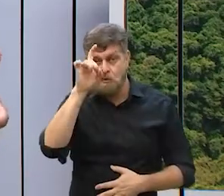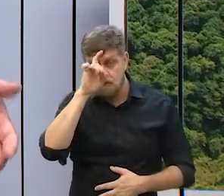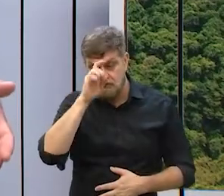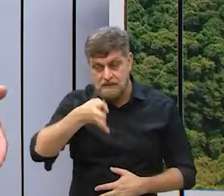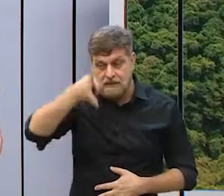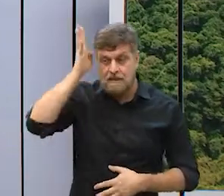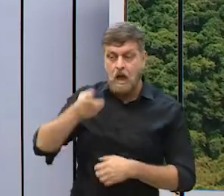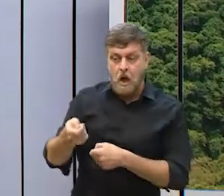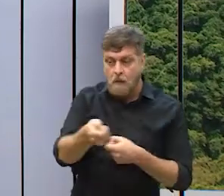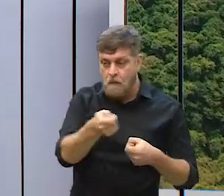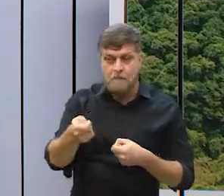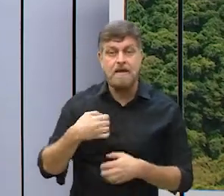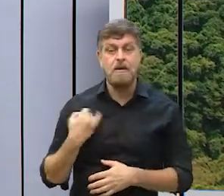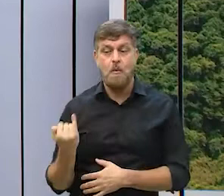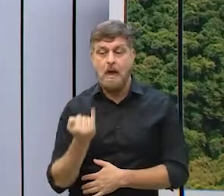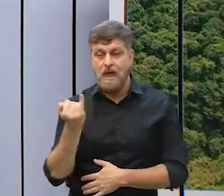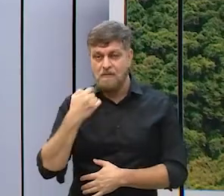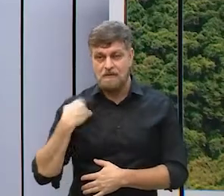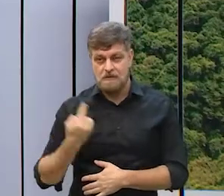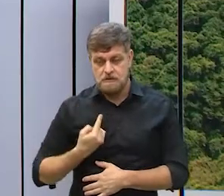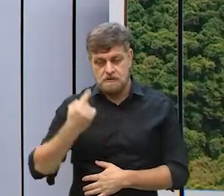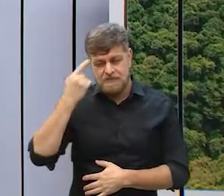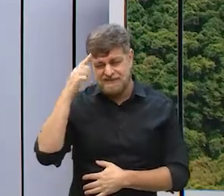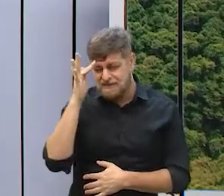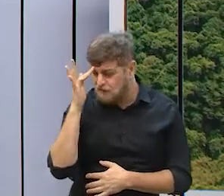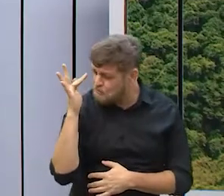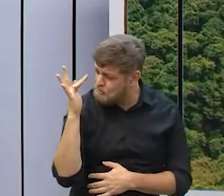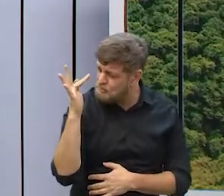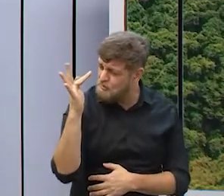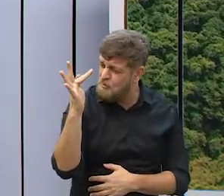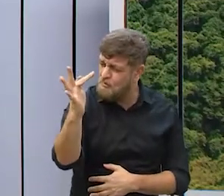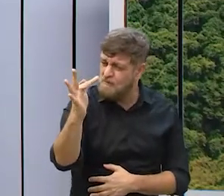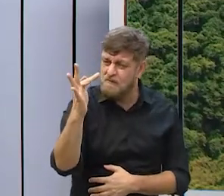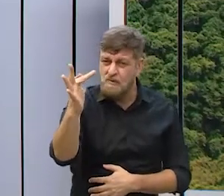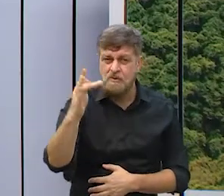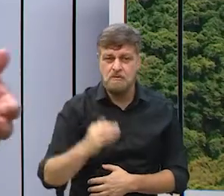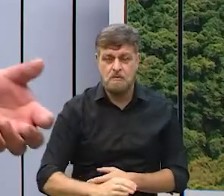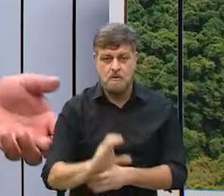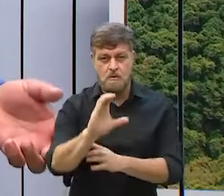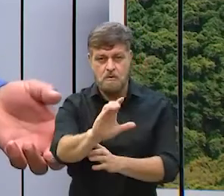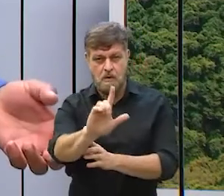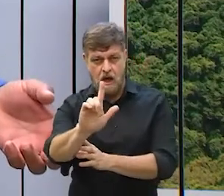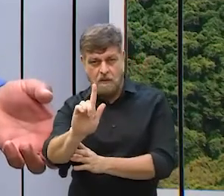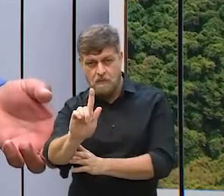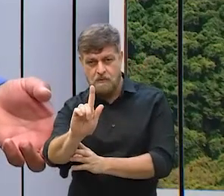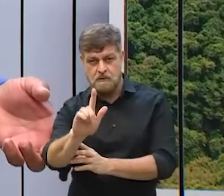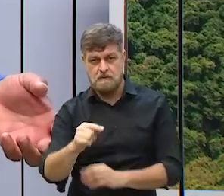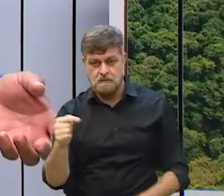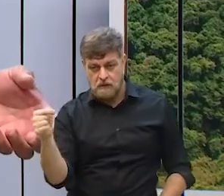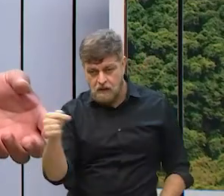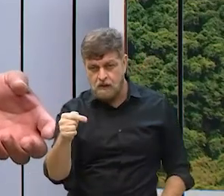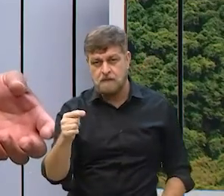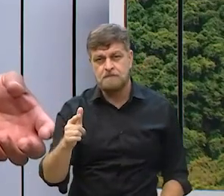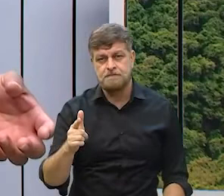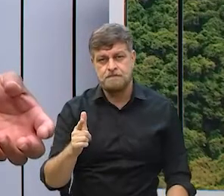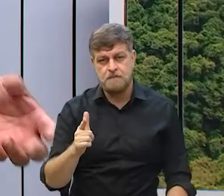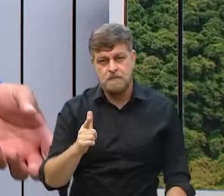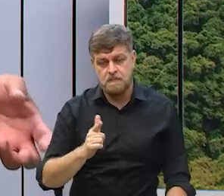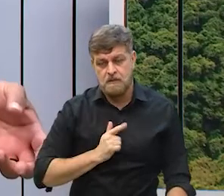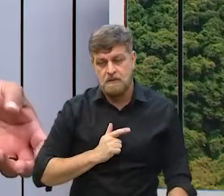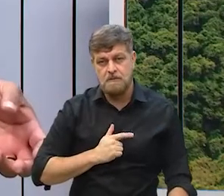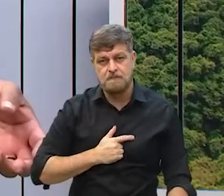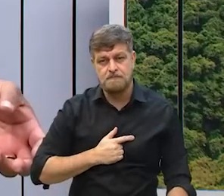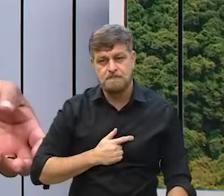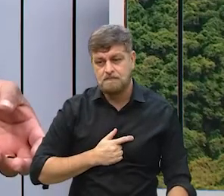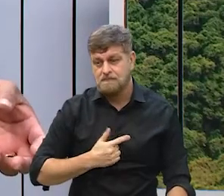que é importante a gente olhar para o futuro, né, do distrito do Campo Grande como uma